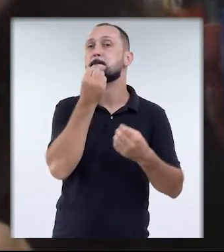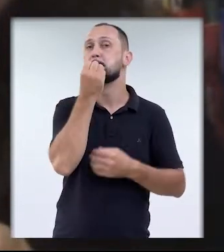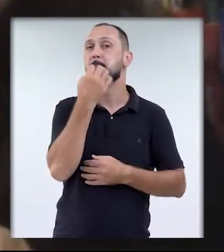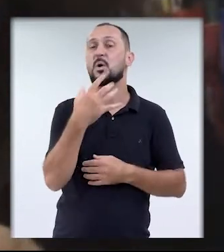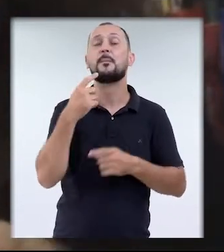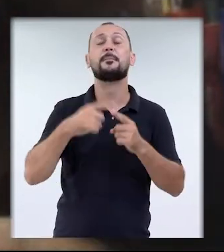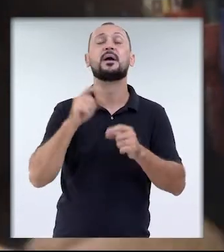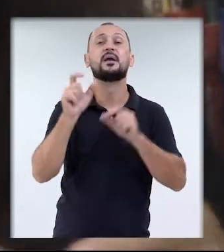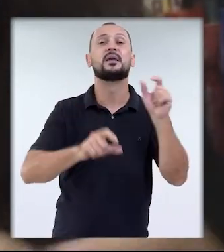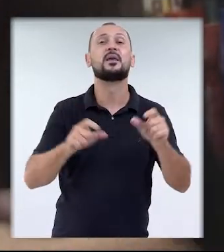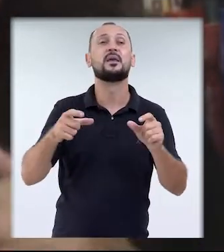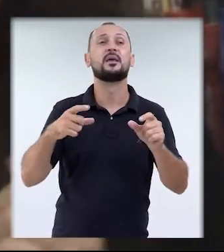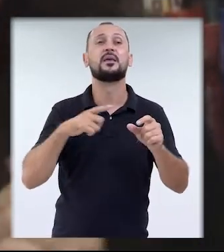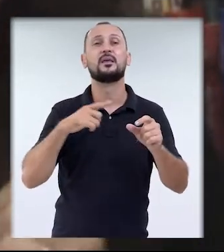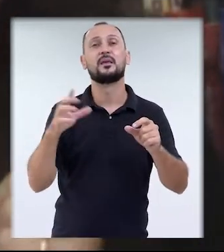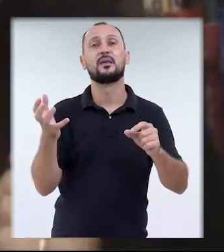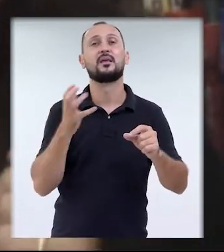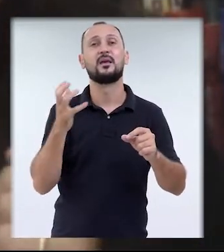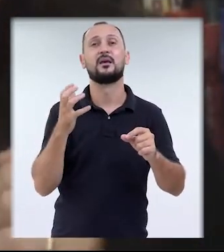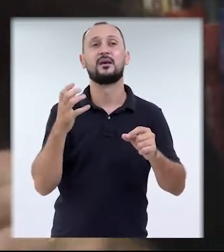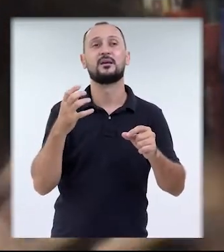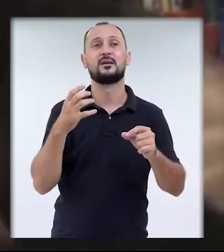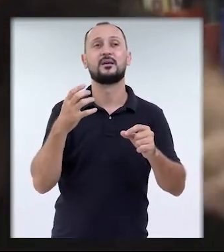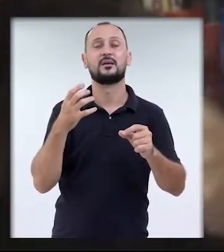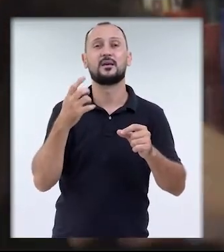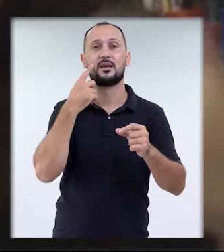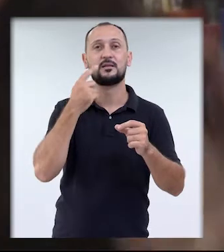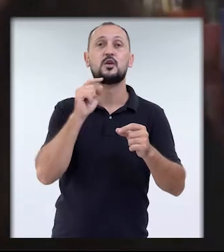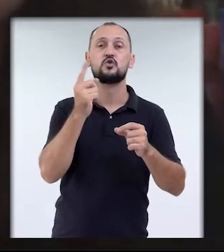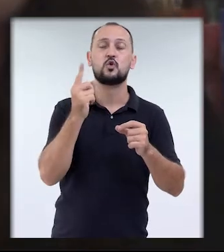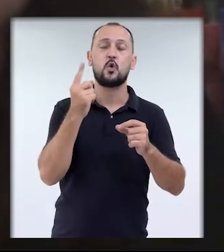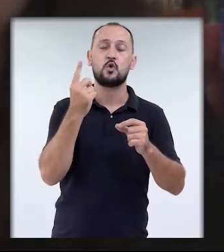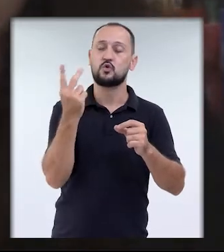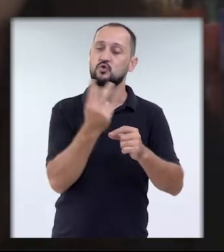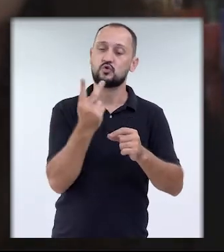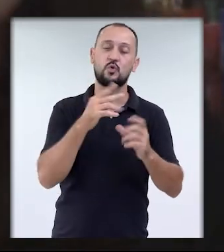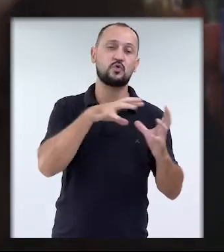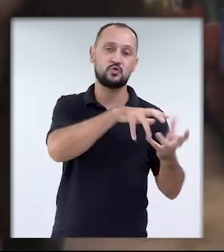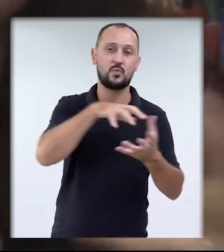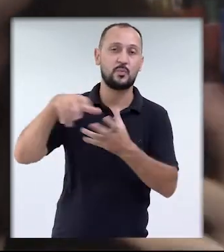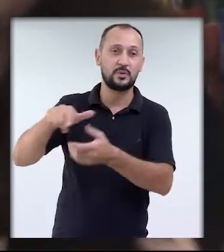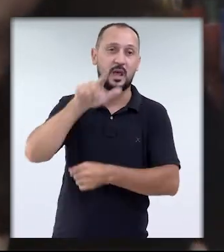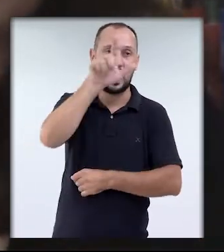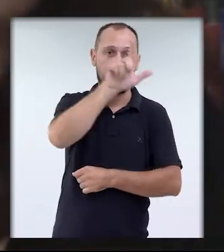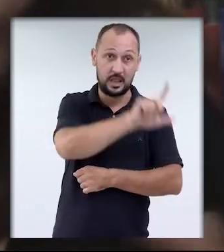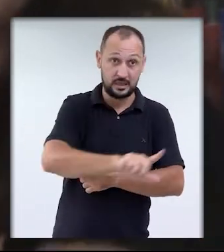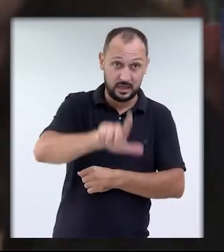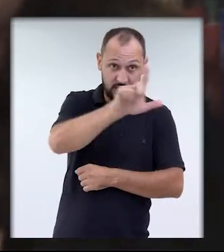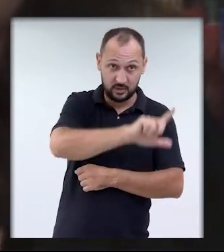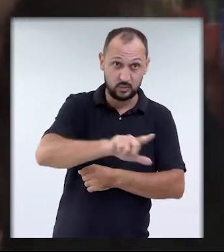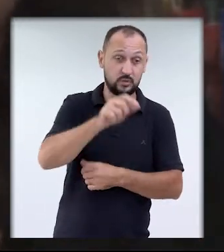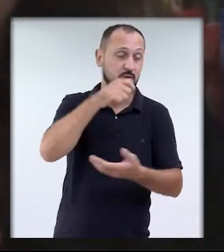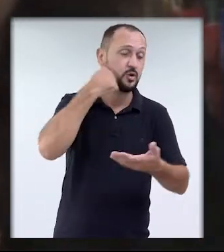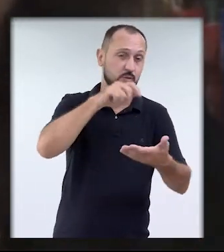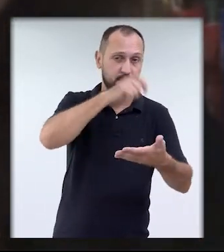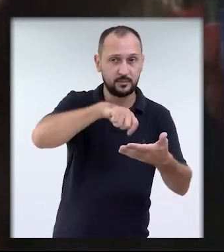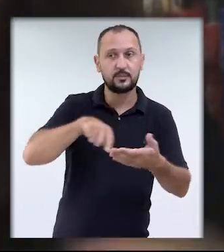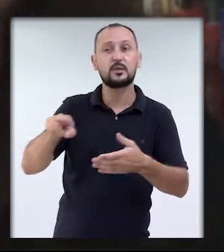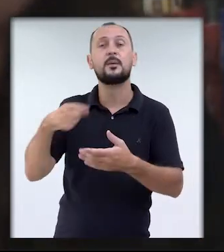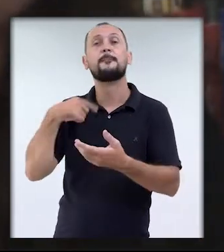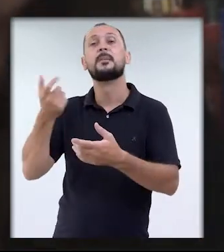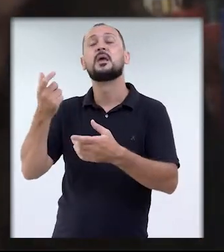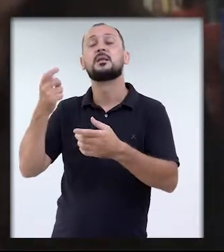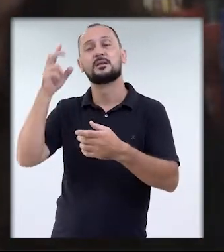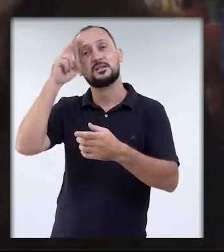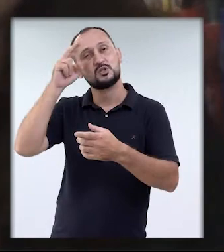interessantíssima, principalmente para quem quer se inserir em dois universos, que é o da literatura escrita por uma mulher e também